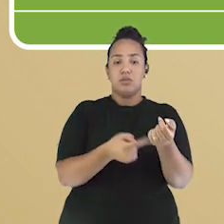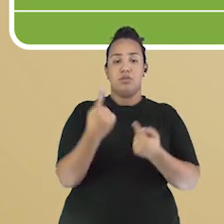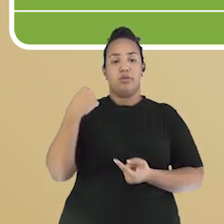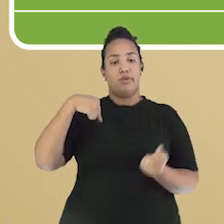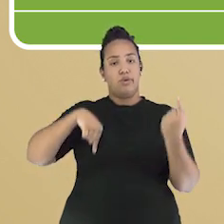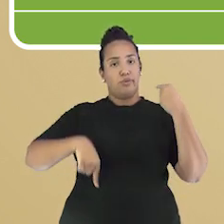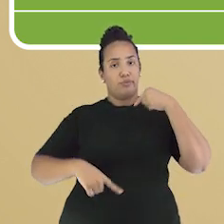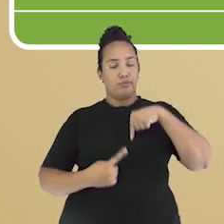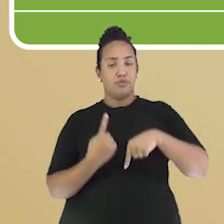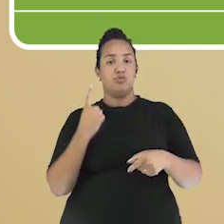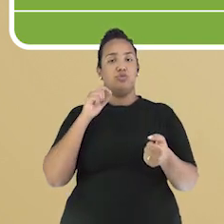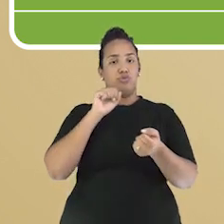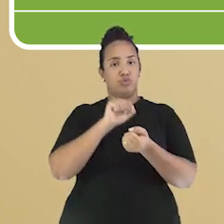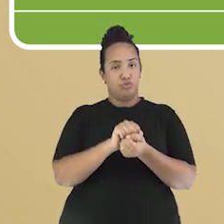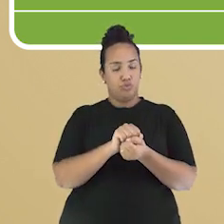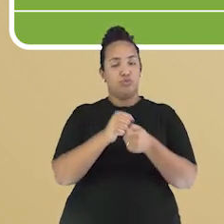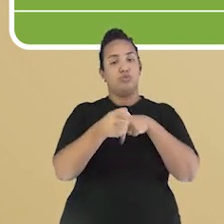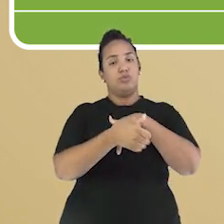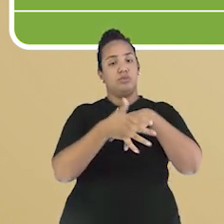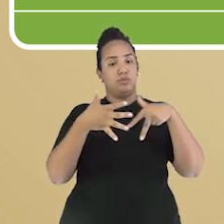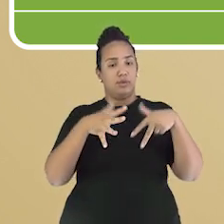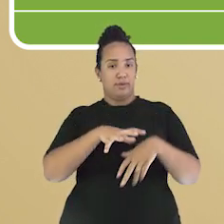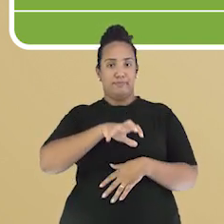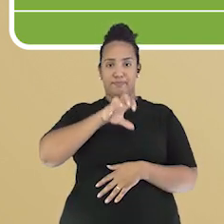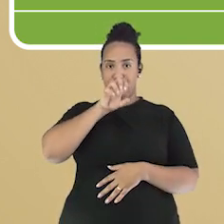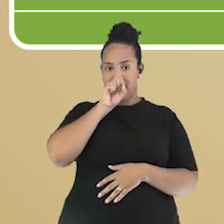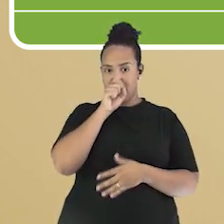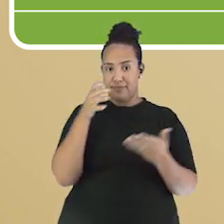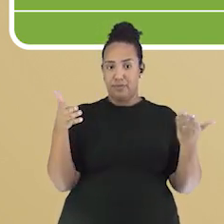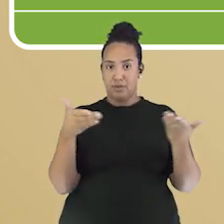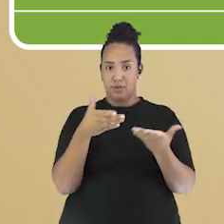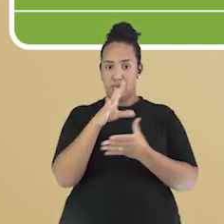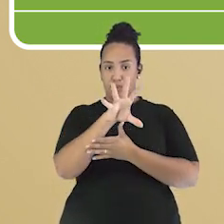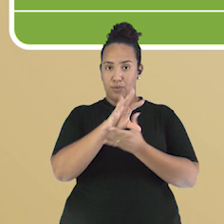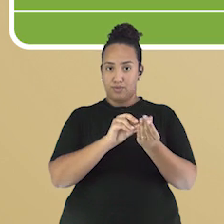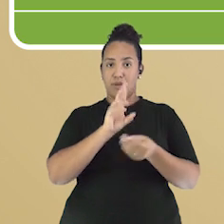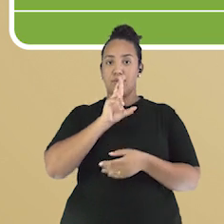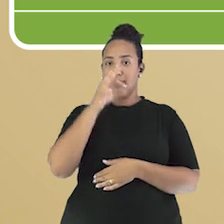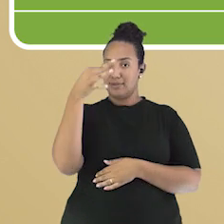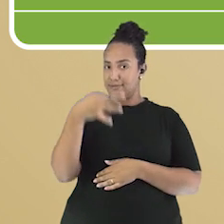com auxílio do sistema respiratório. Bora corrigir no caderno?